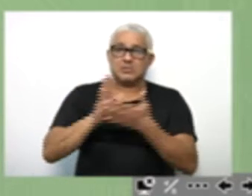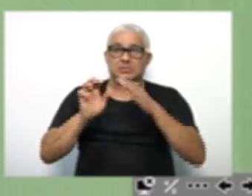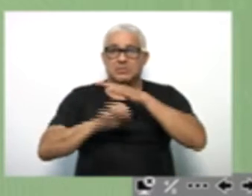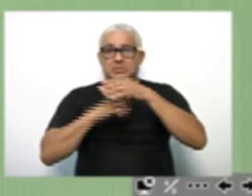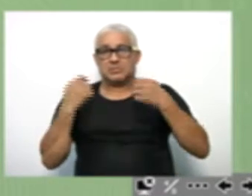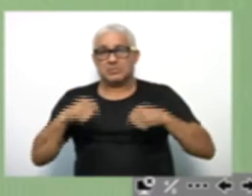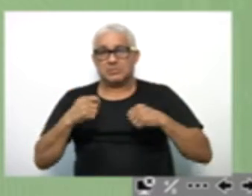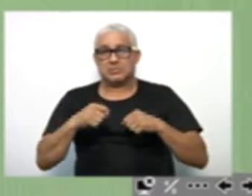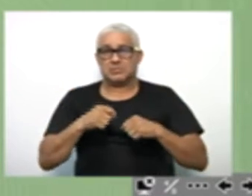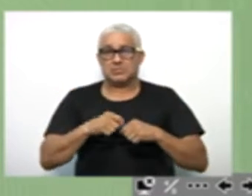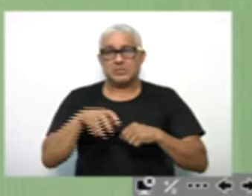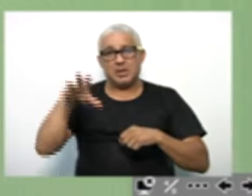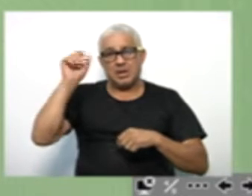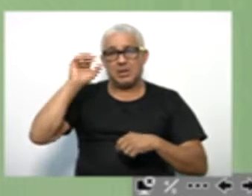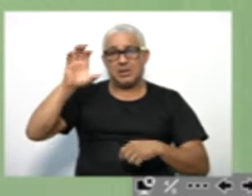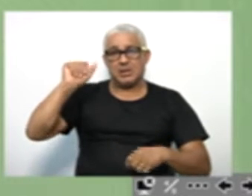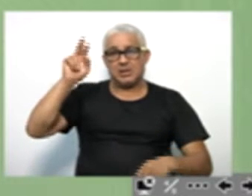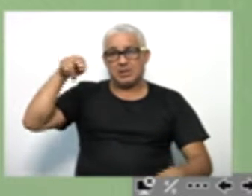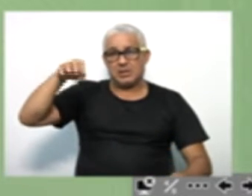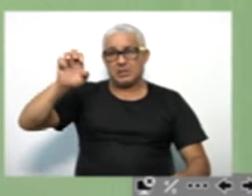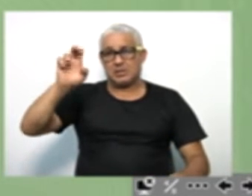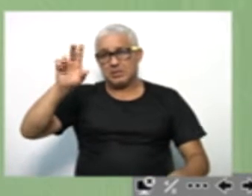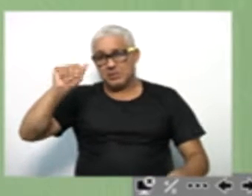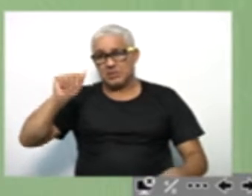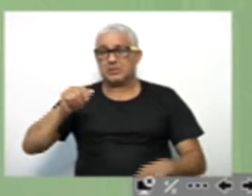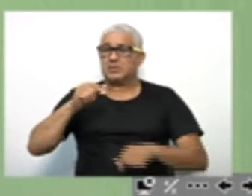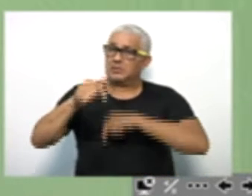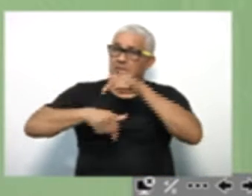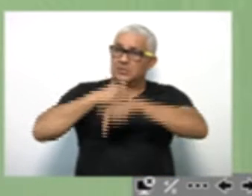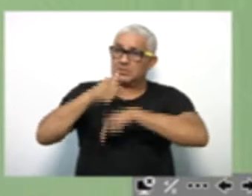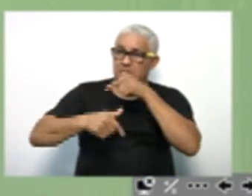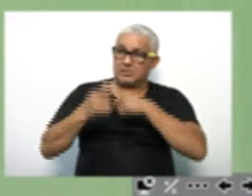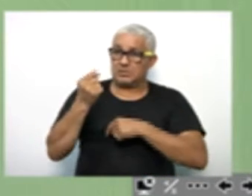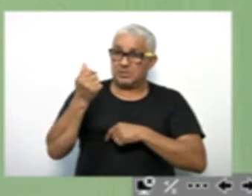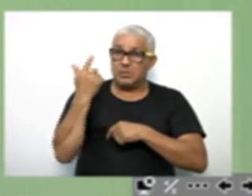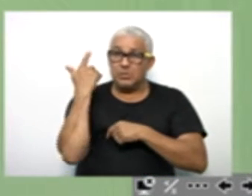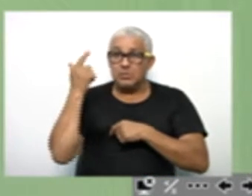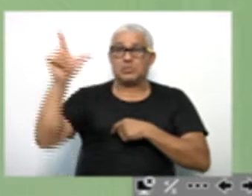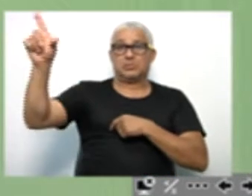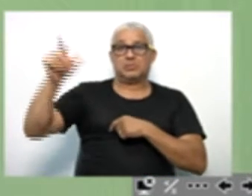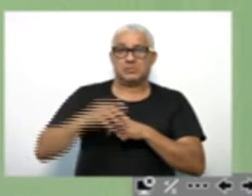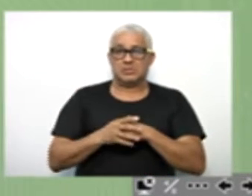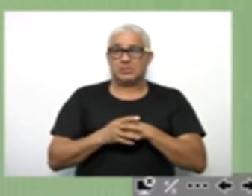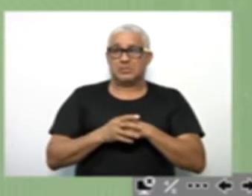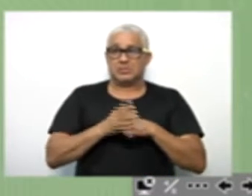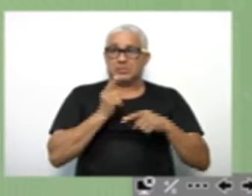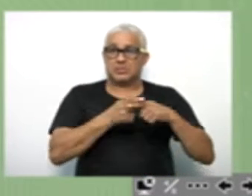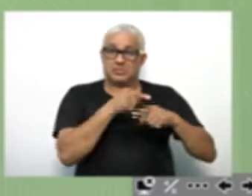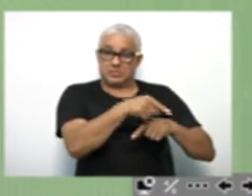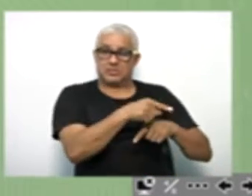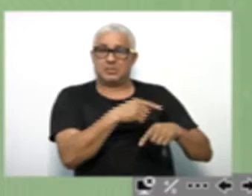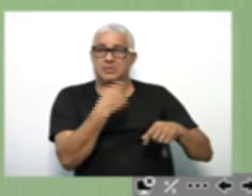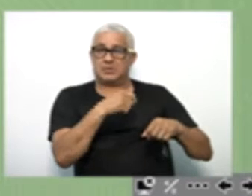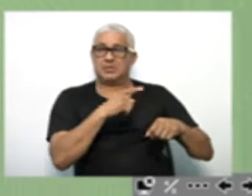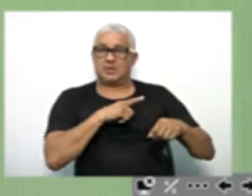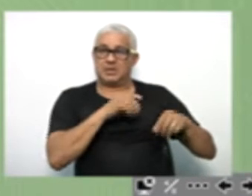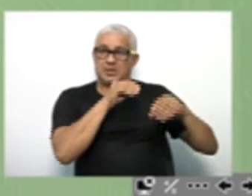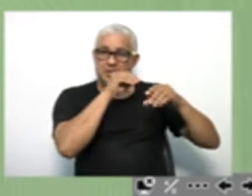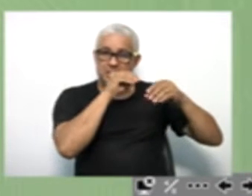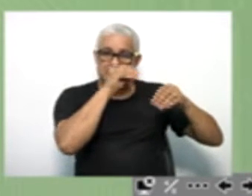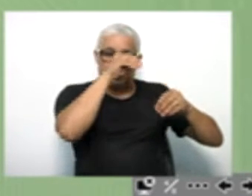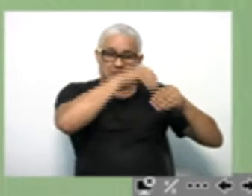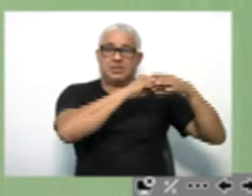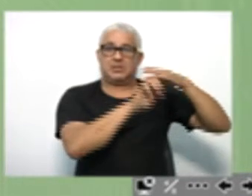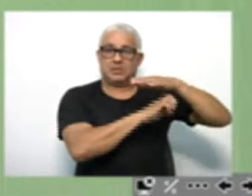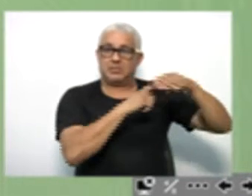uma carência nesse período, trabalhar com o capital de terceiro para que ela não fique sem liquidez. Dependendo do